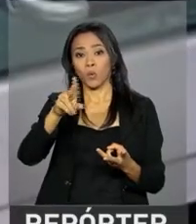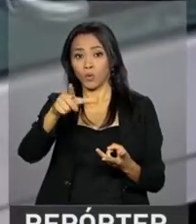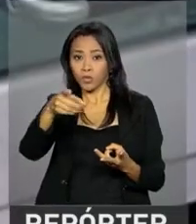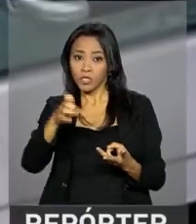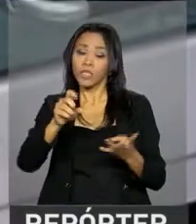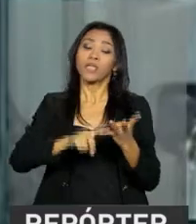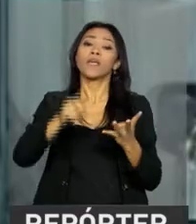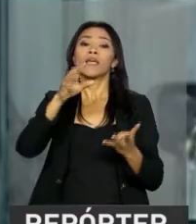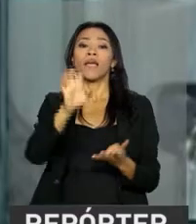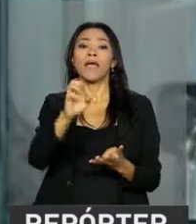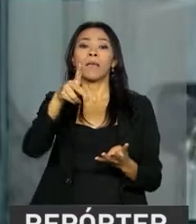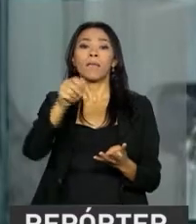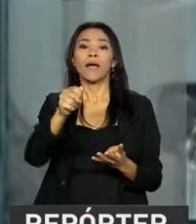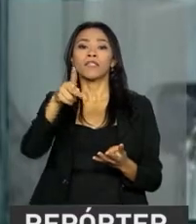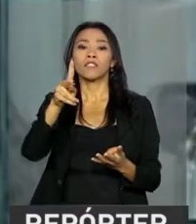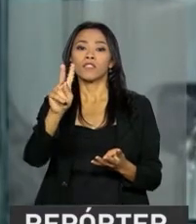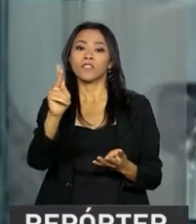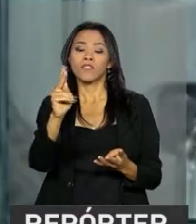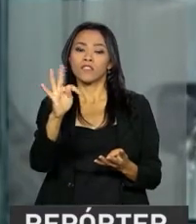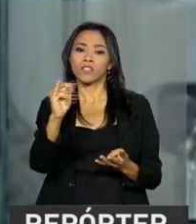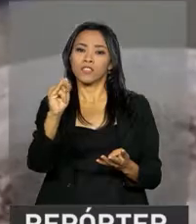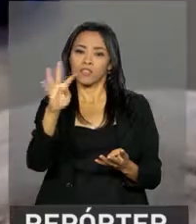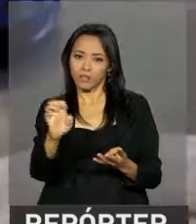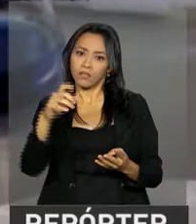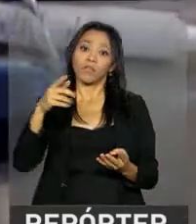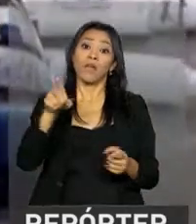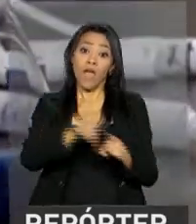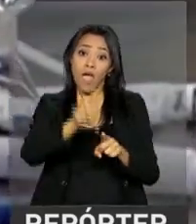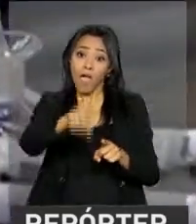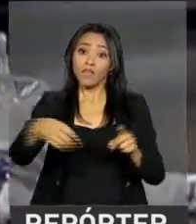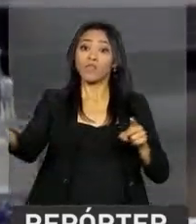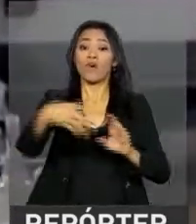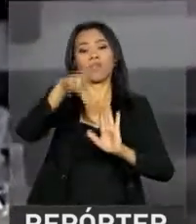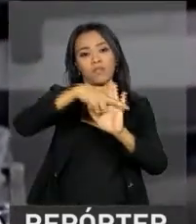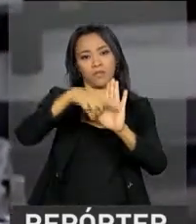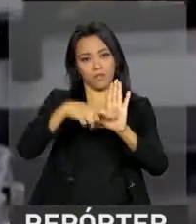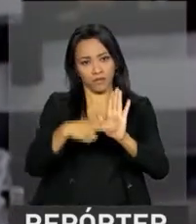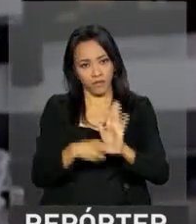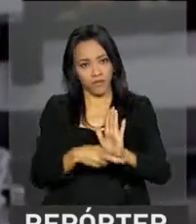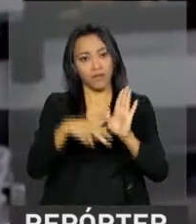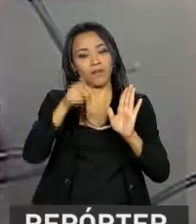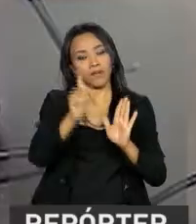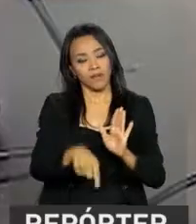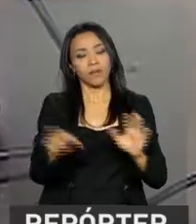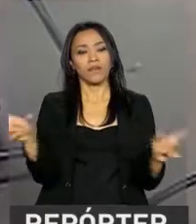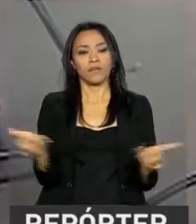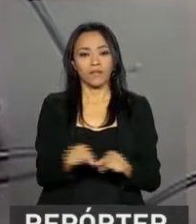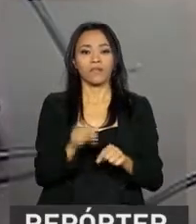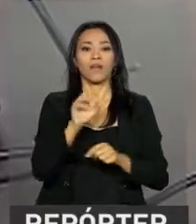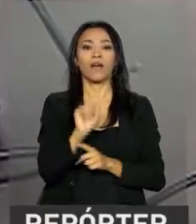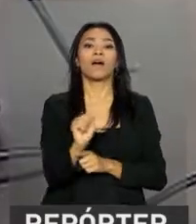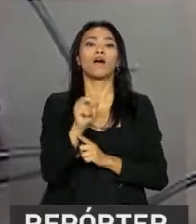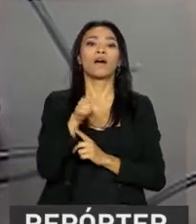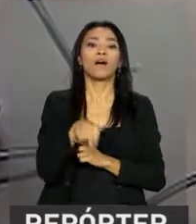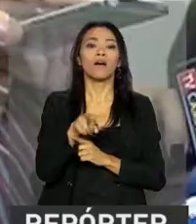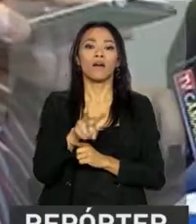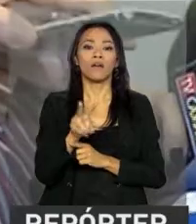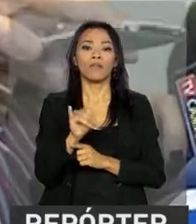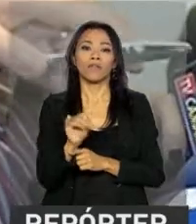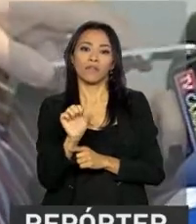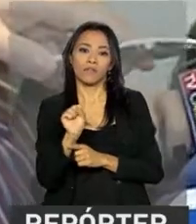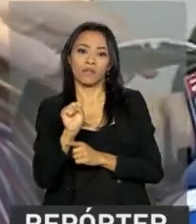sendo modernizadas para atender às novas exigências da agência nacional de vigilância sanitária anvisa